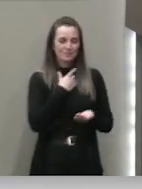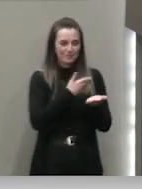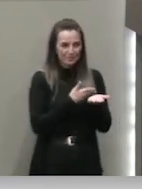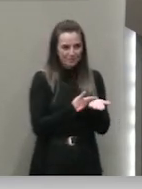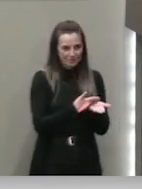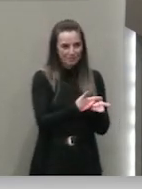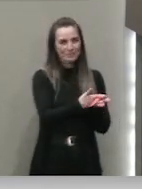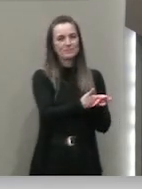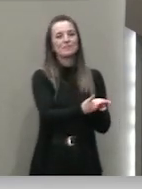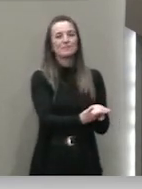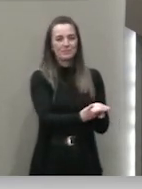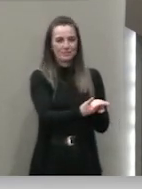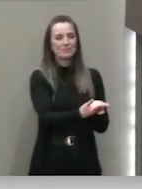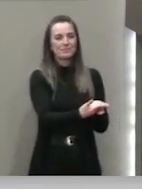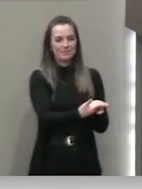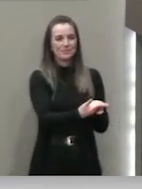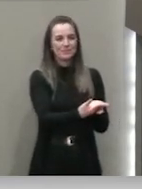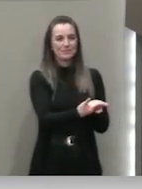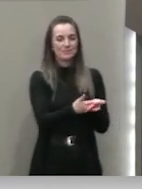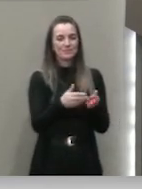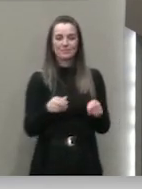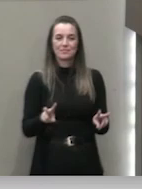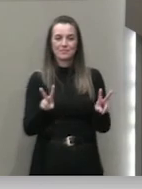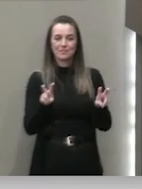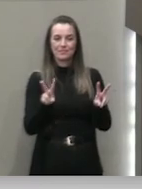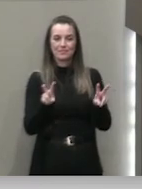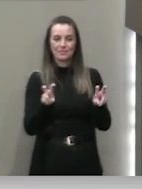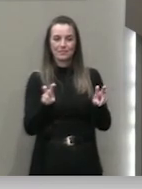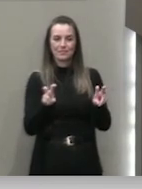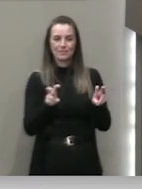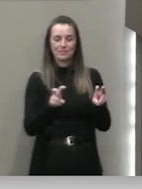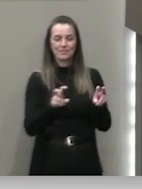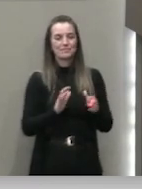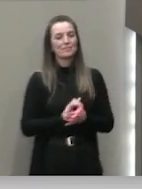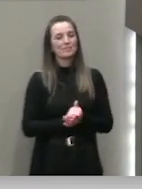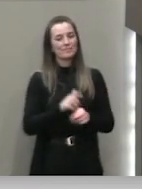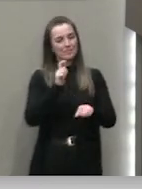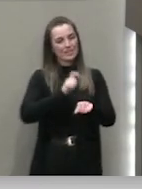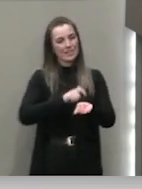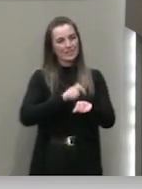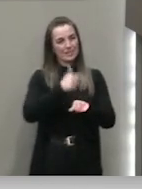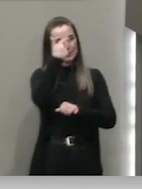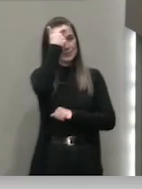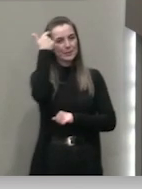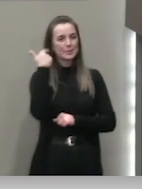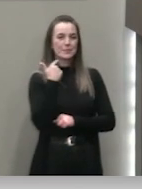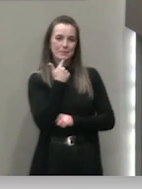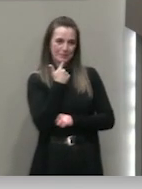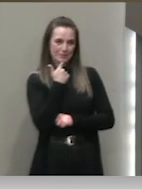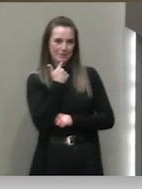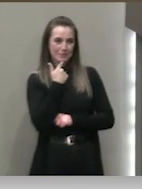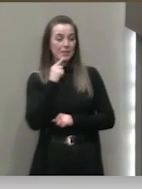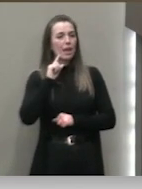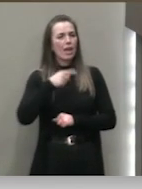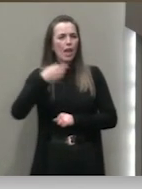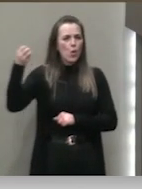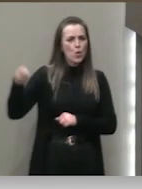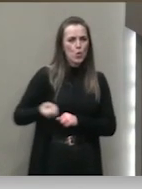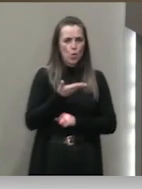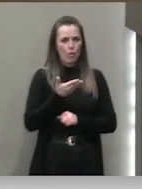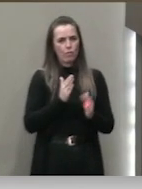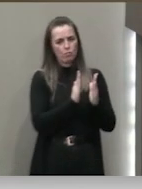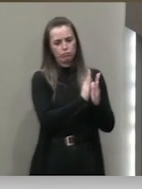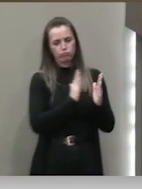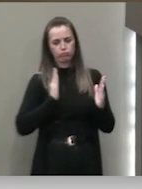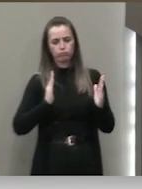iniciar o tema deste grande expediente. é um novo mandato, são novos